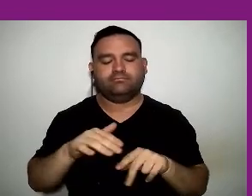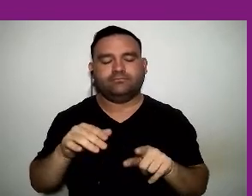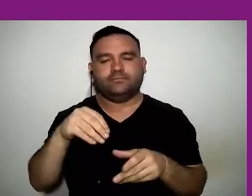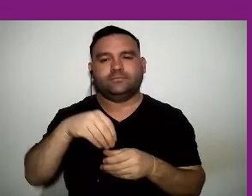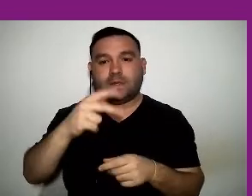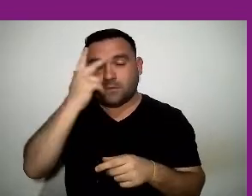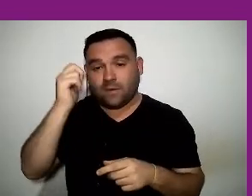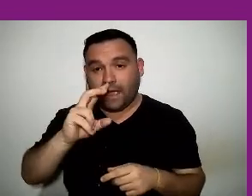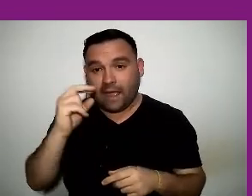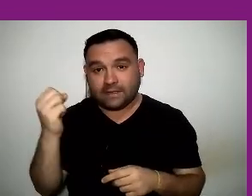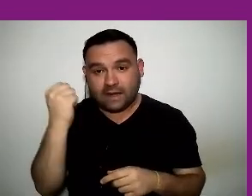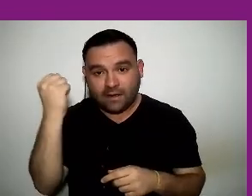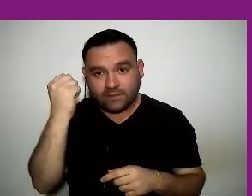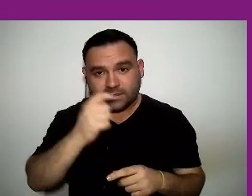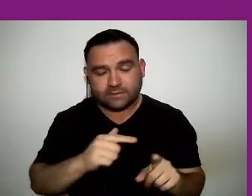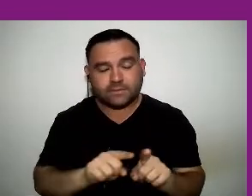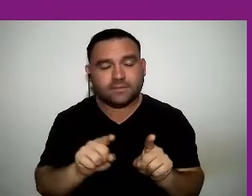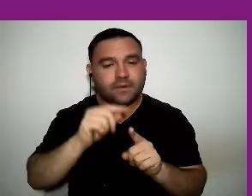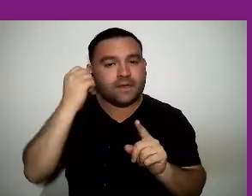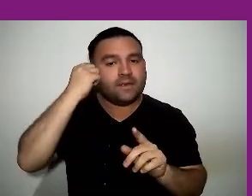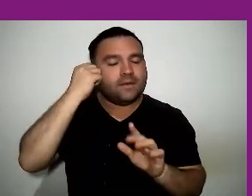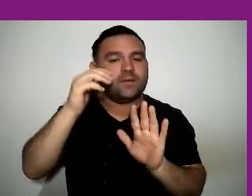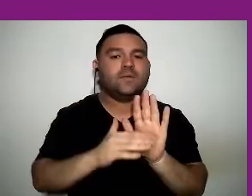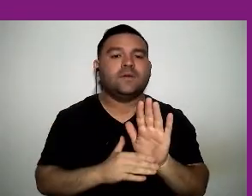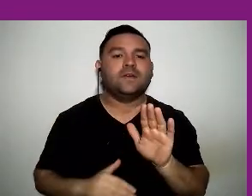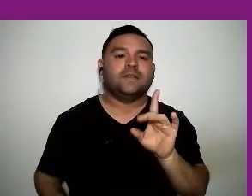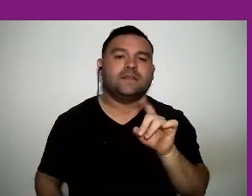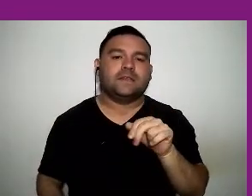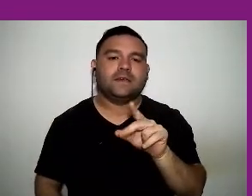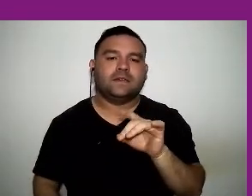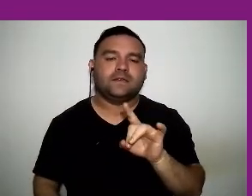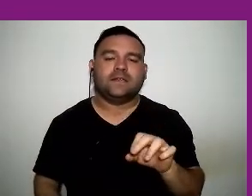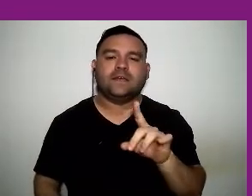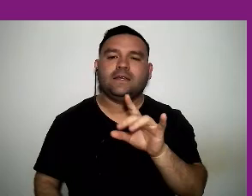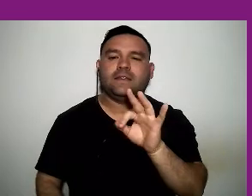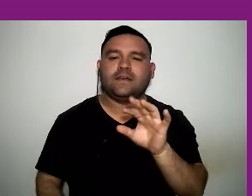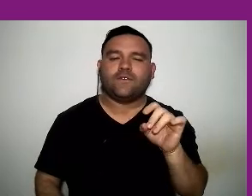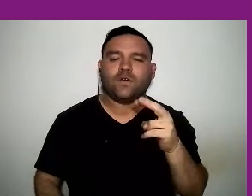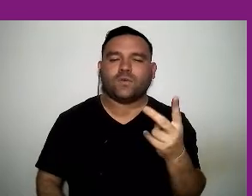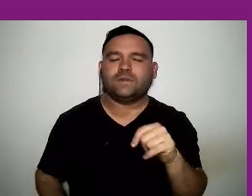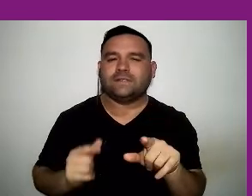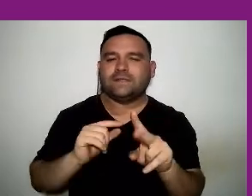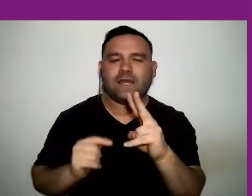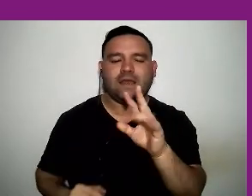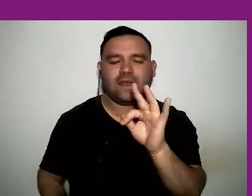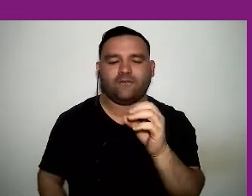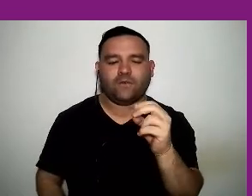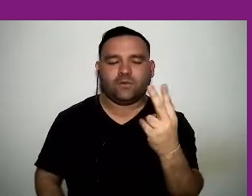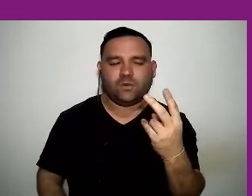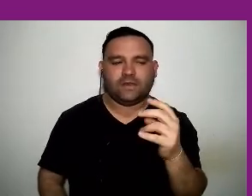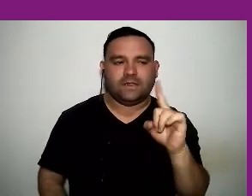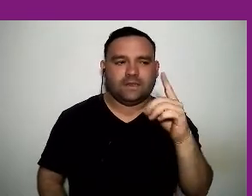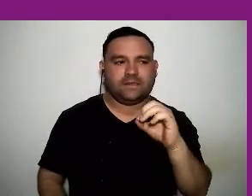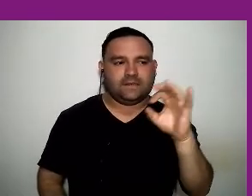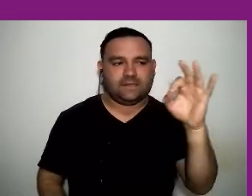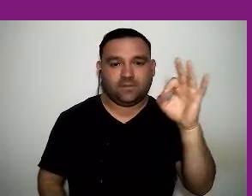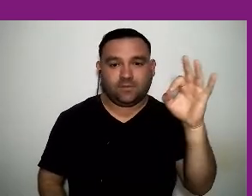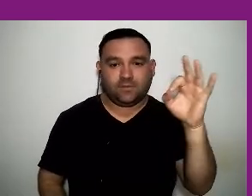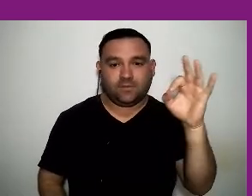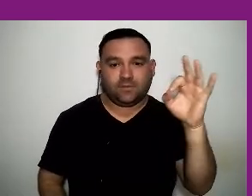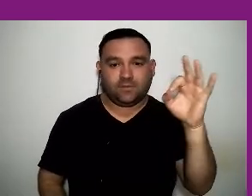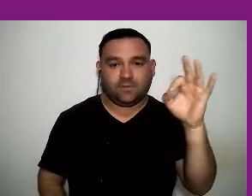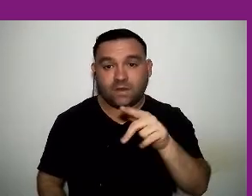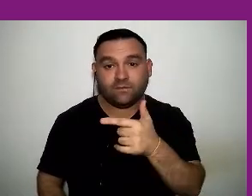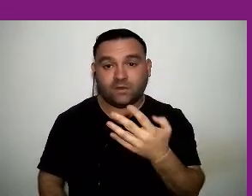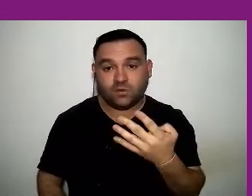está muito grave. O próprio protocolo do NIH com FO2, aquela tabela com FO2 de 100%, eles usam 24